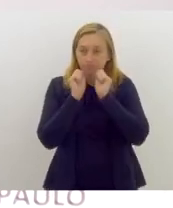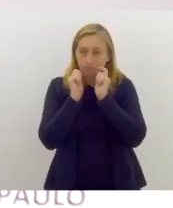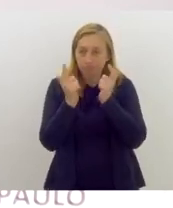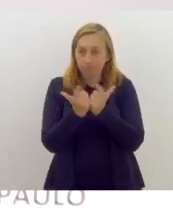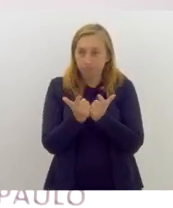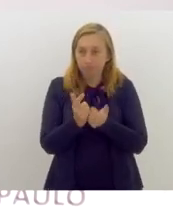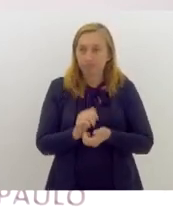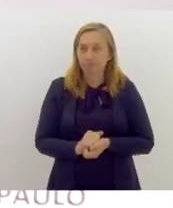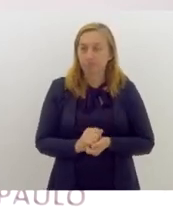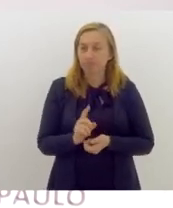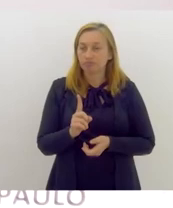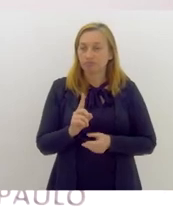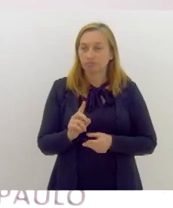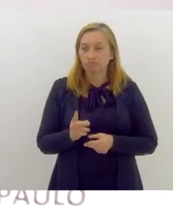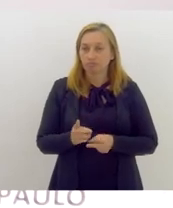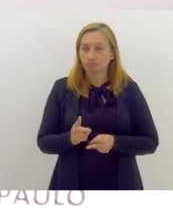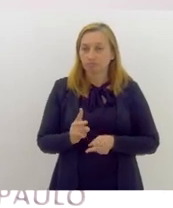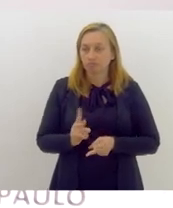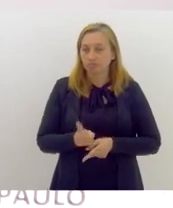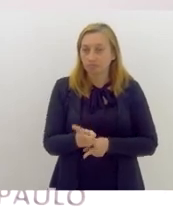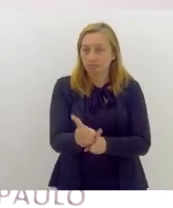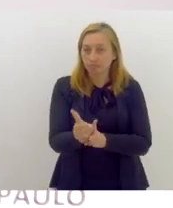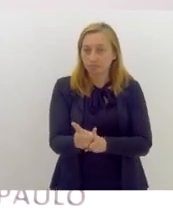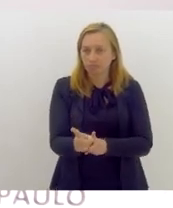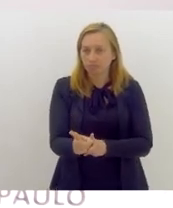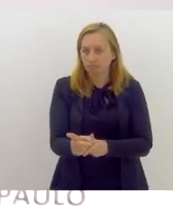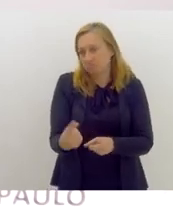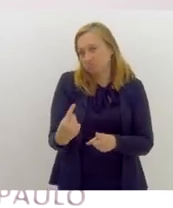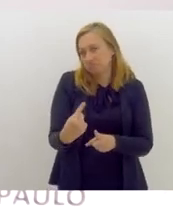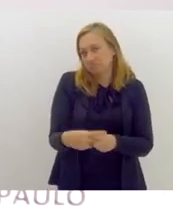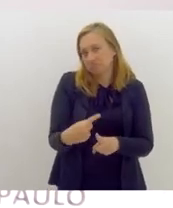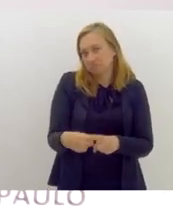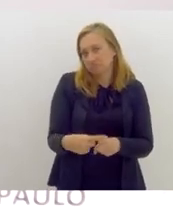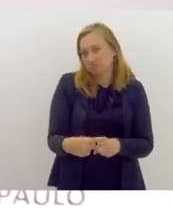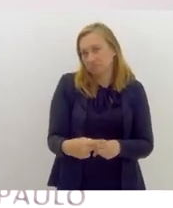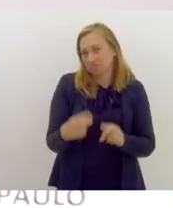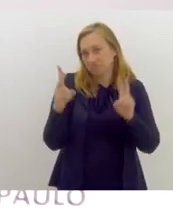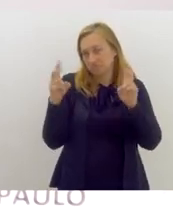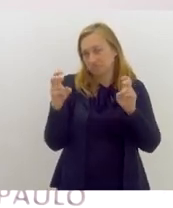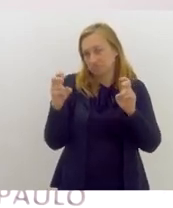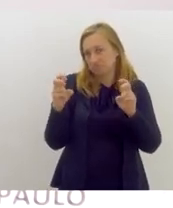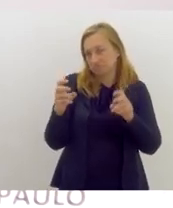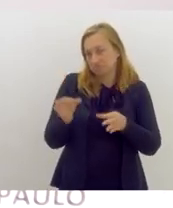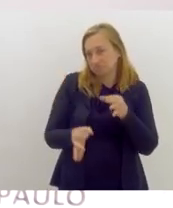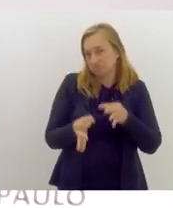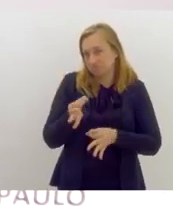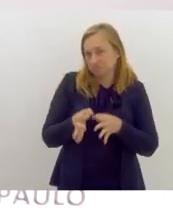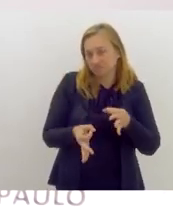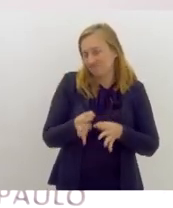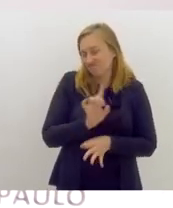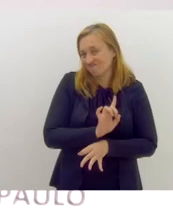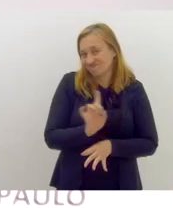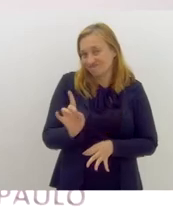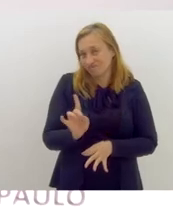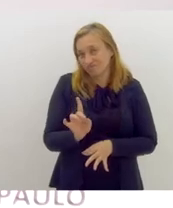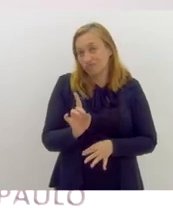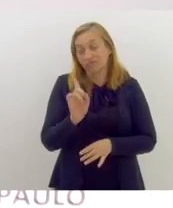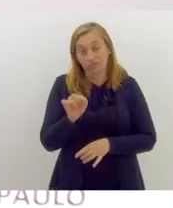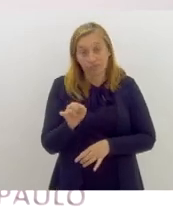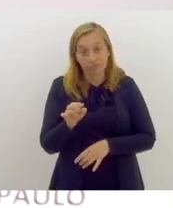não caminha e não é porque questão seja jurídica a questão é política